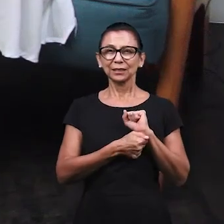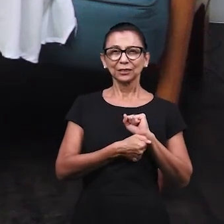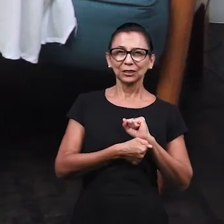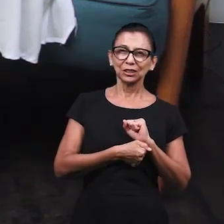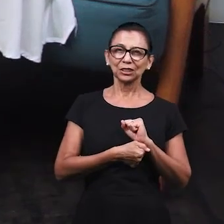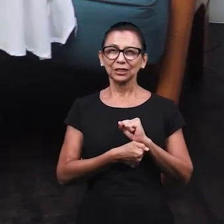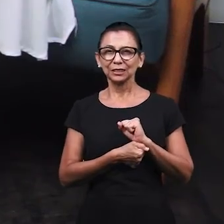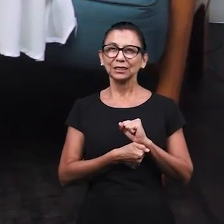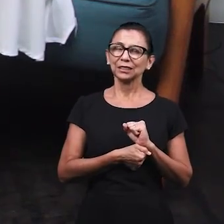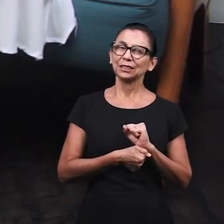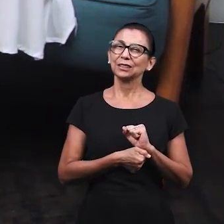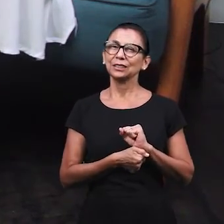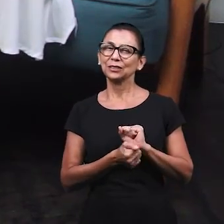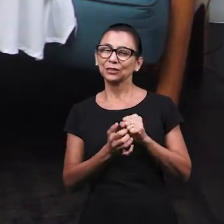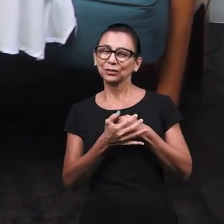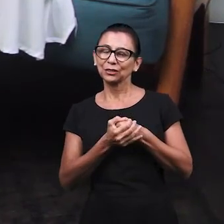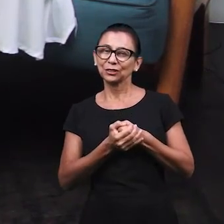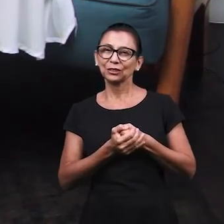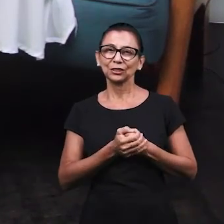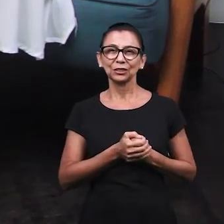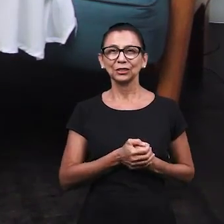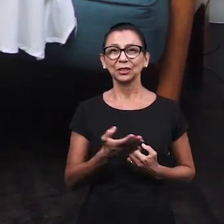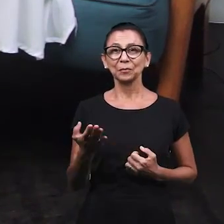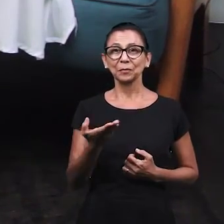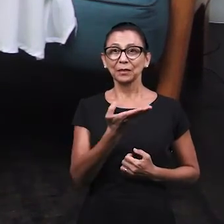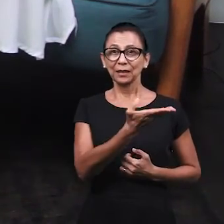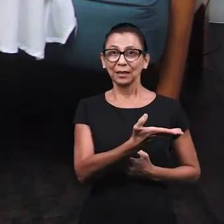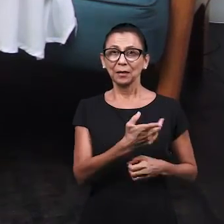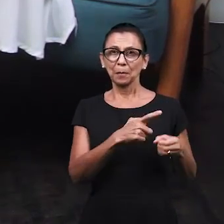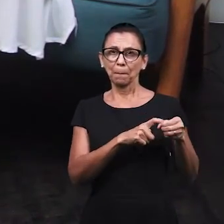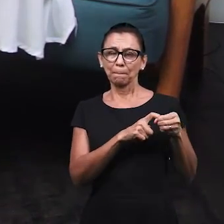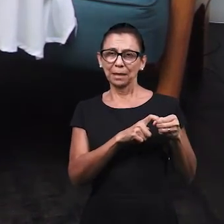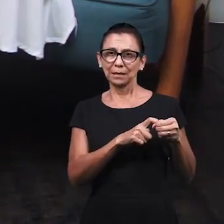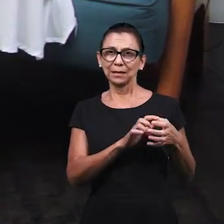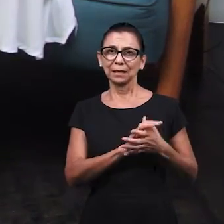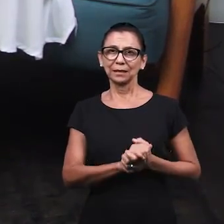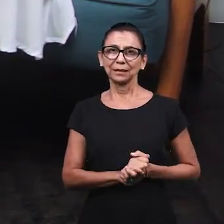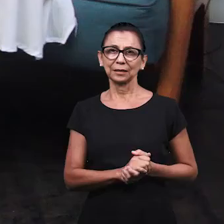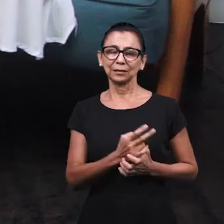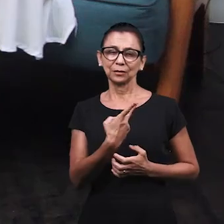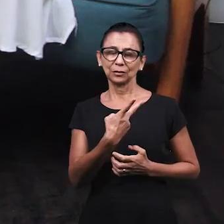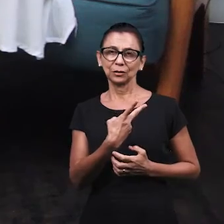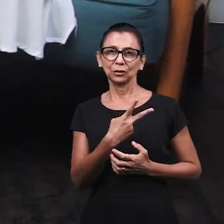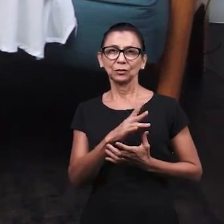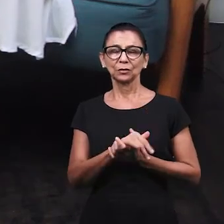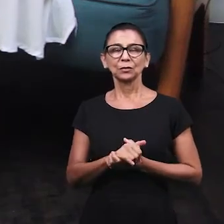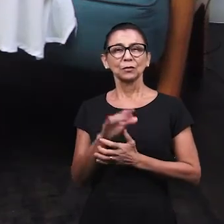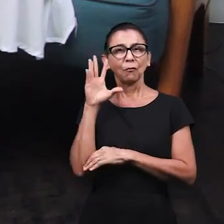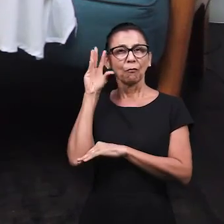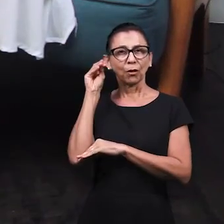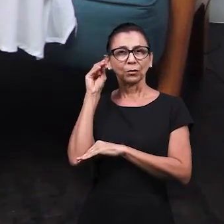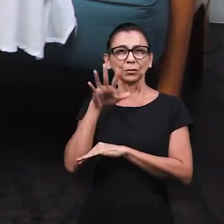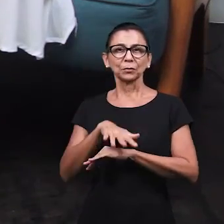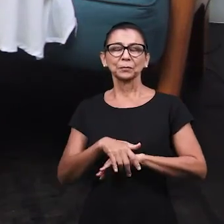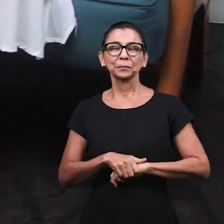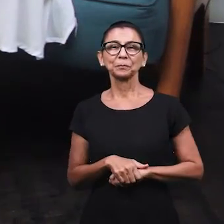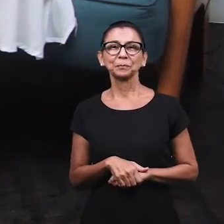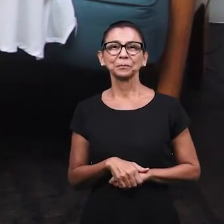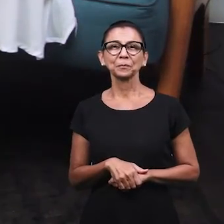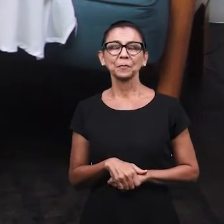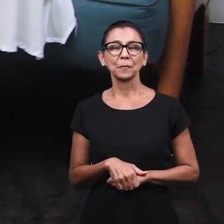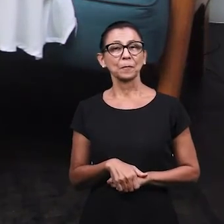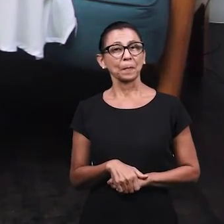Lucélia é uma grande amiga, uma grande parceira nesse trabalho de registro fotográfico. Mas o assunto de hoje não é esse.